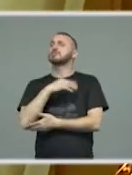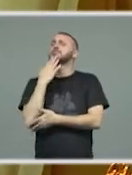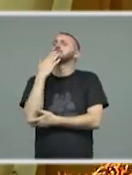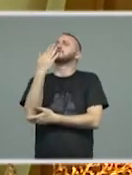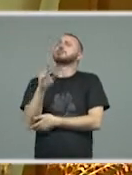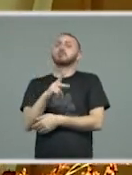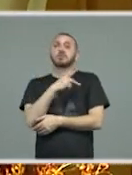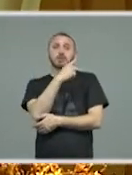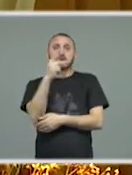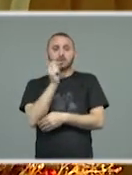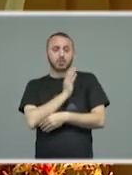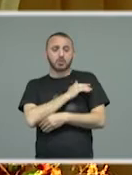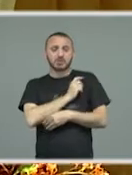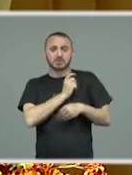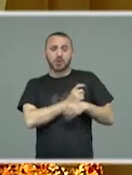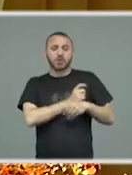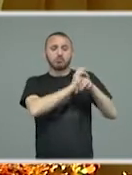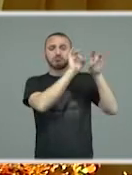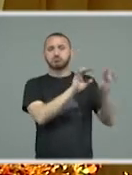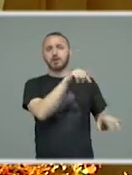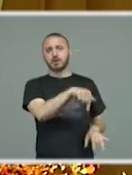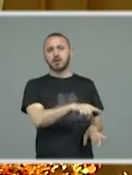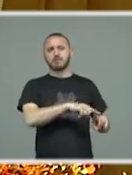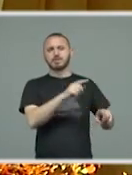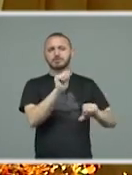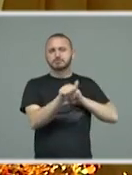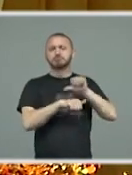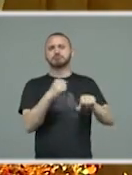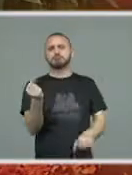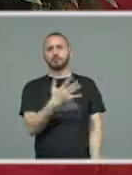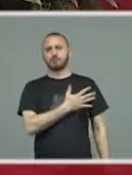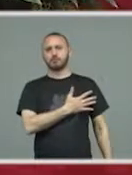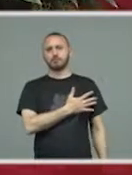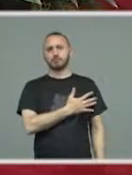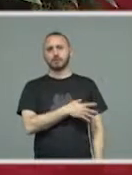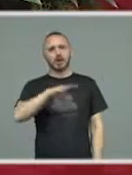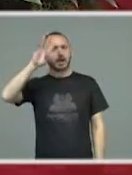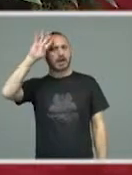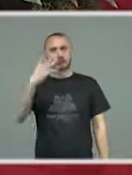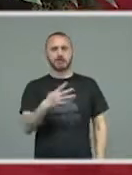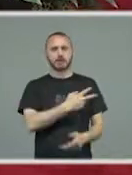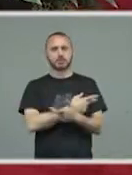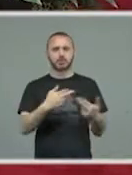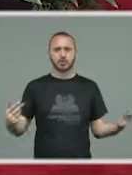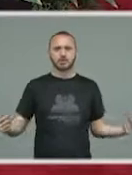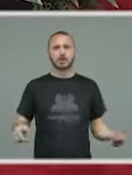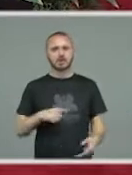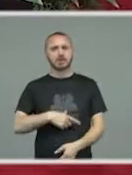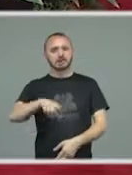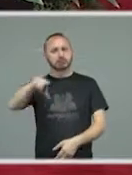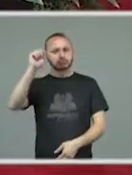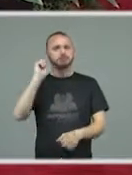teu coração, meu filho, deixa aqui, mas mude. Tem que tomar decisão. Padre Reginaldo tem que tomar decisão